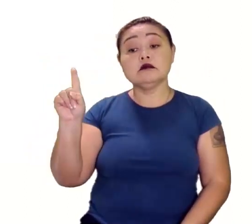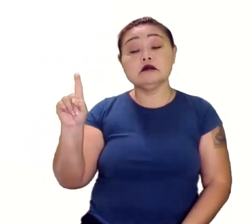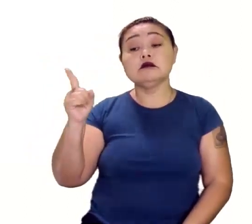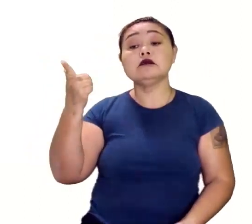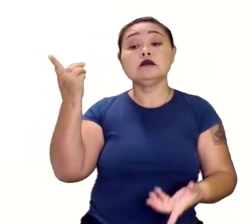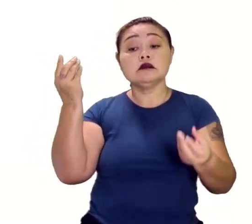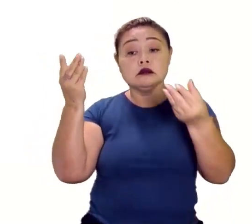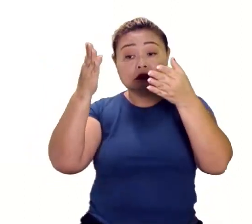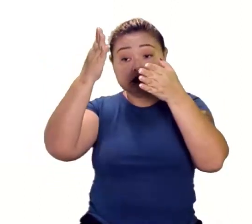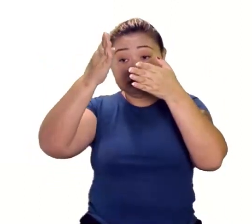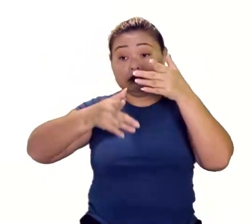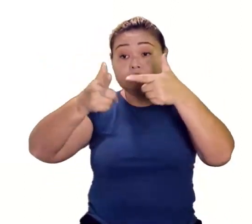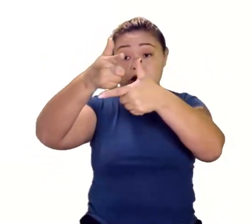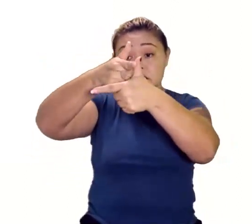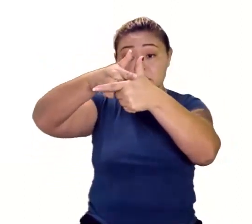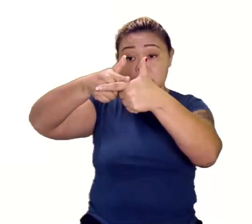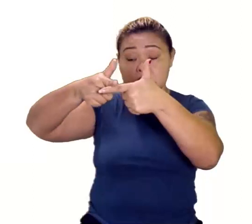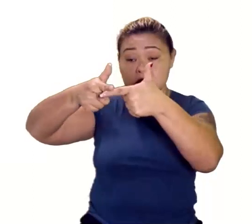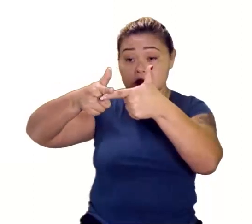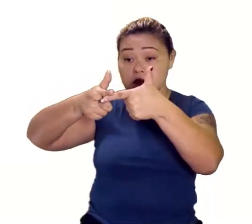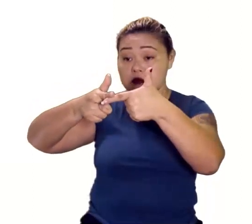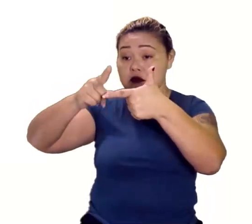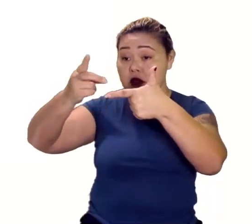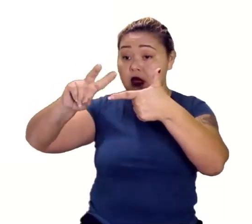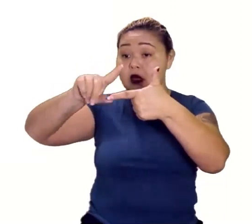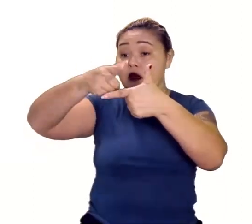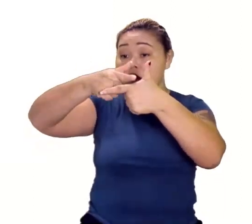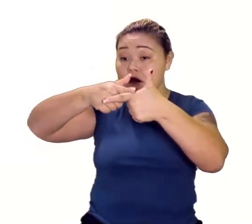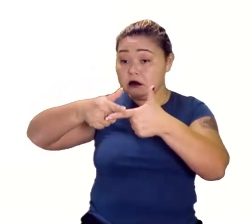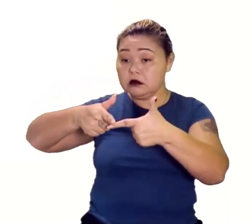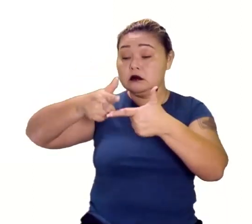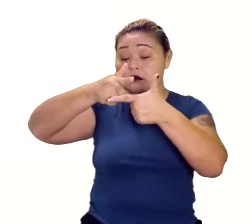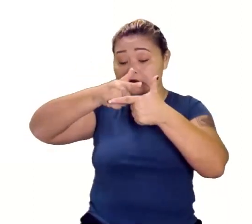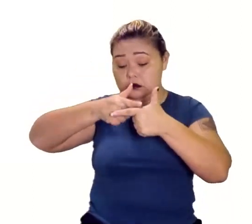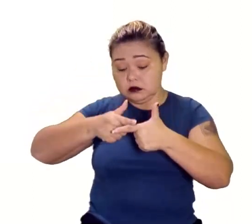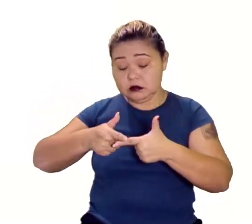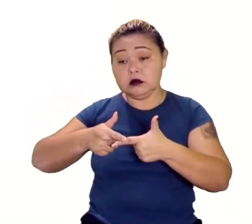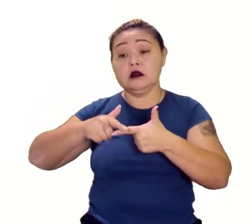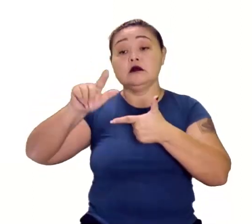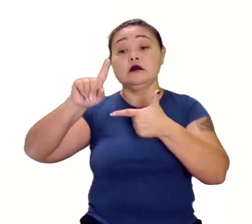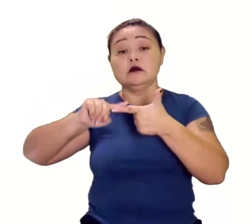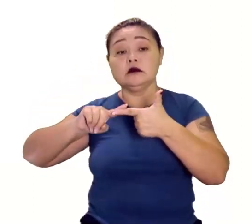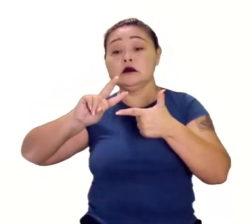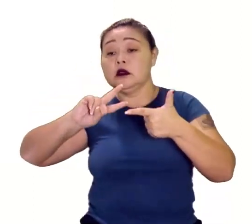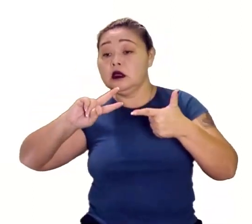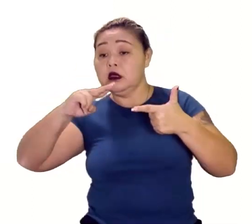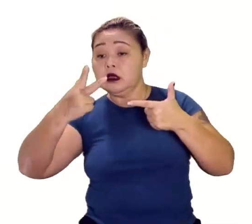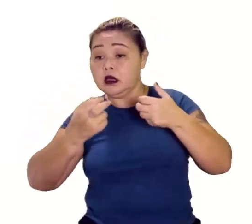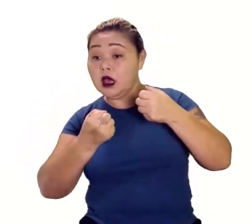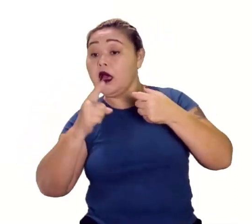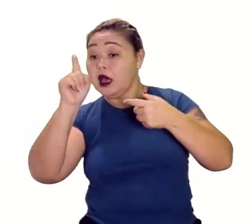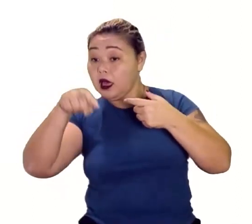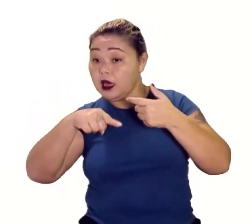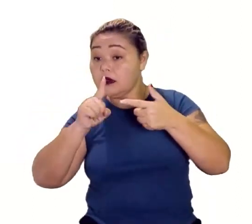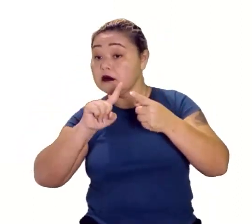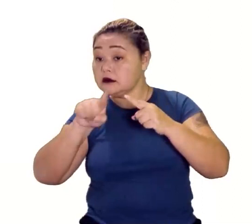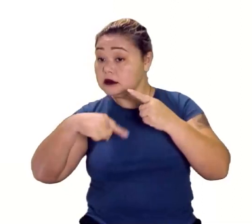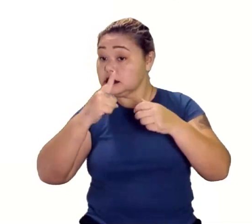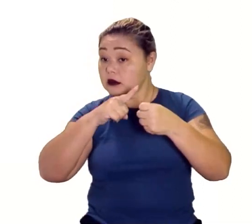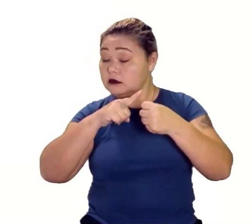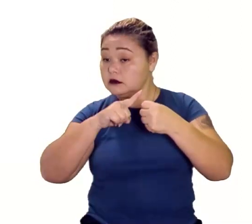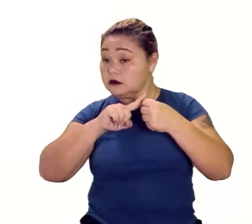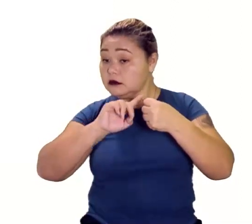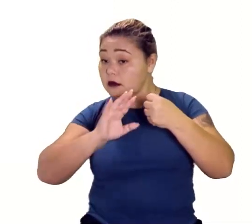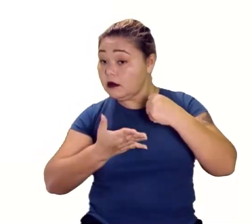vamos efetuar divisões consecutivas, sucessivas. Lembra que o inverso da potência é a divisão? Então, olha só,